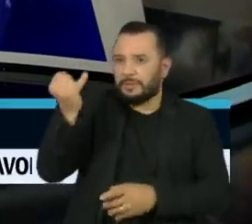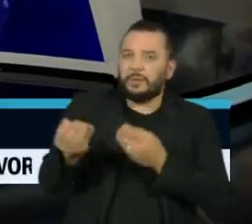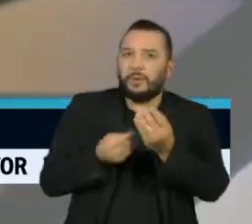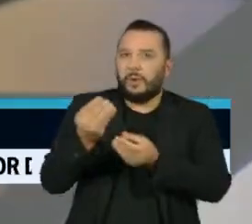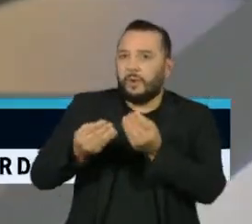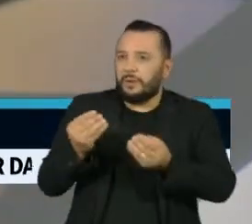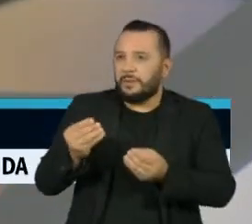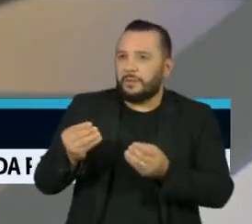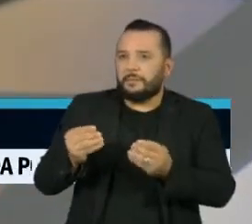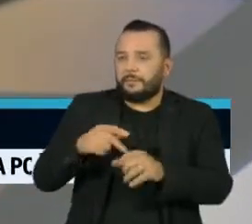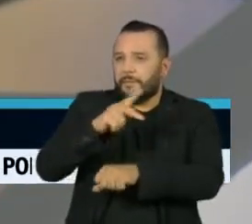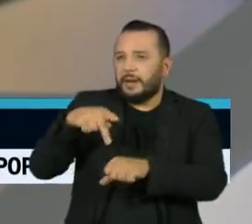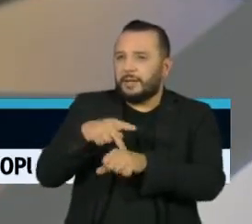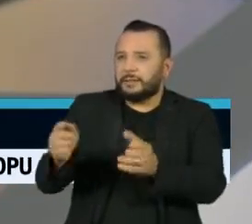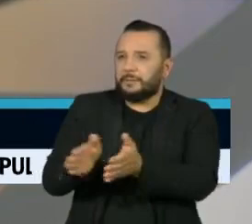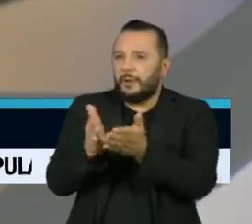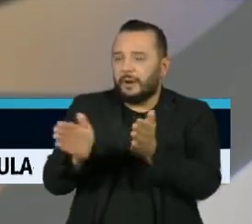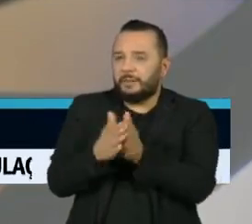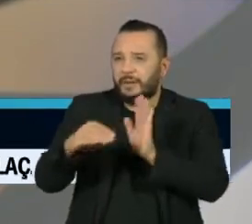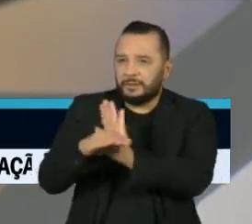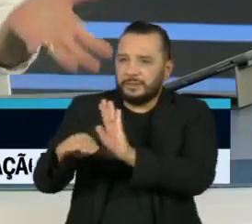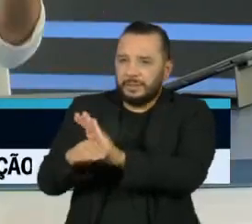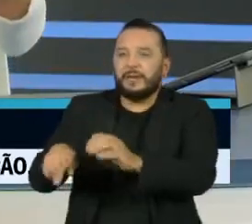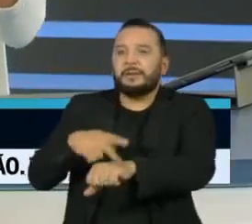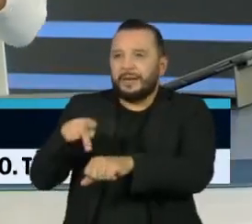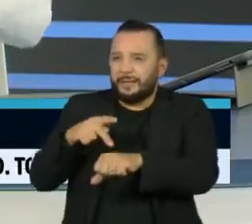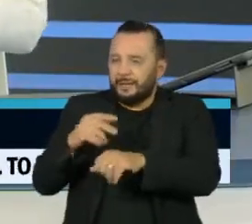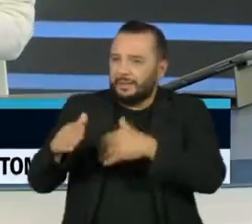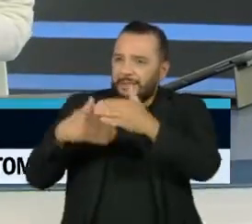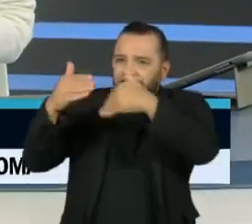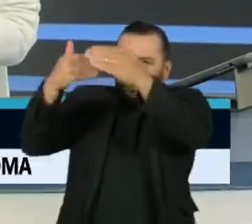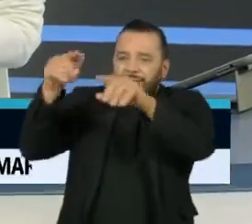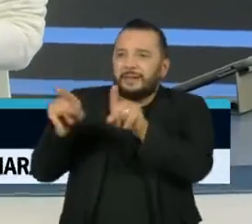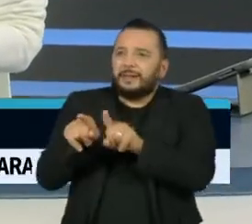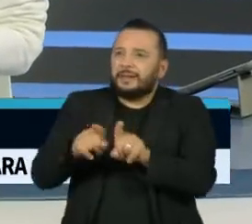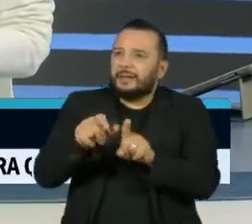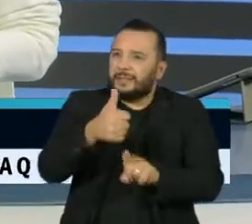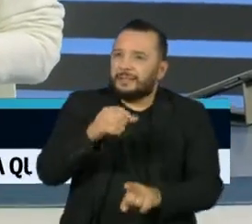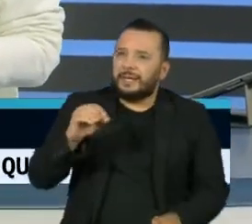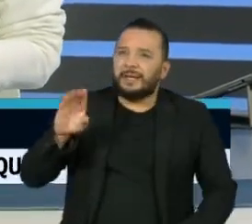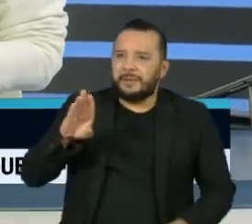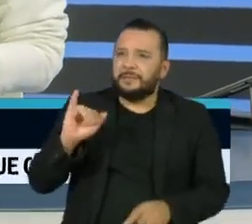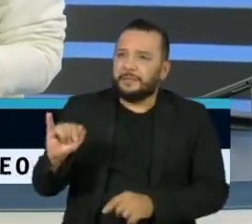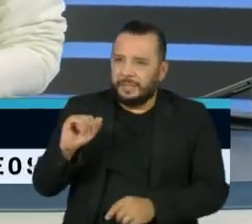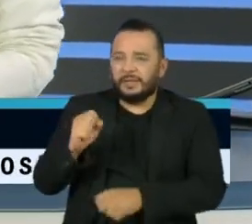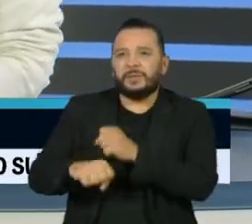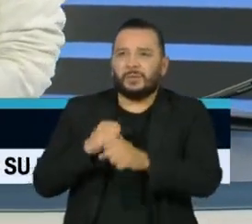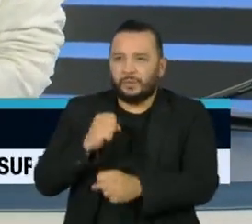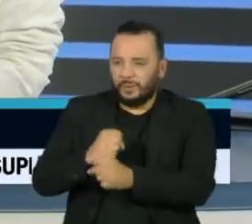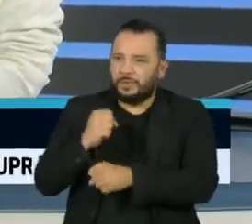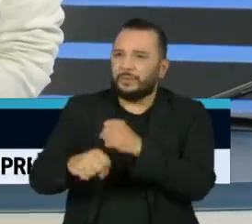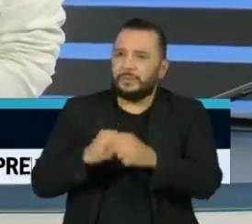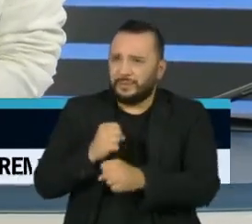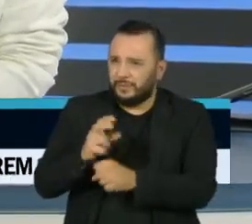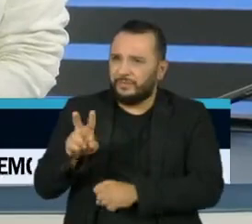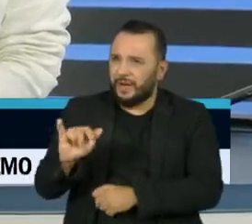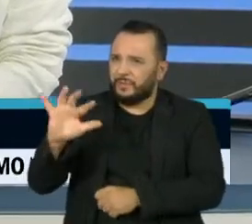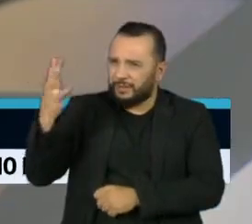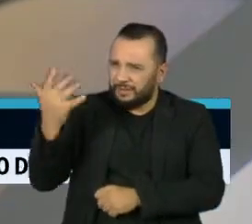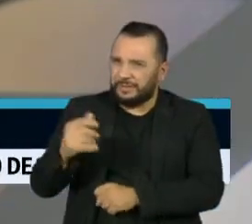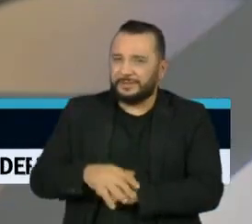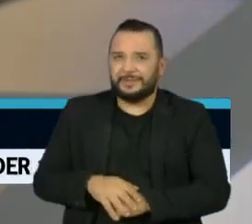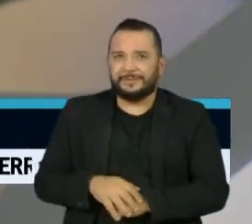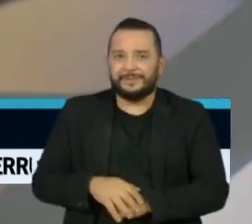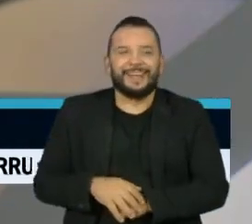a contribuição para os países pobres e países em desenvolvimento além dos 100 Bilhões de Dólares por ano Isso vai acontecer de